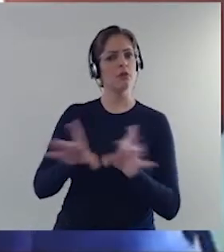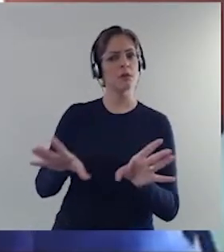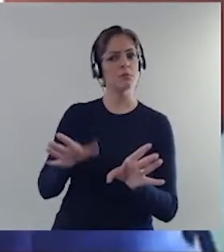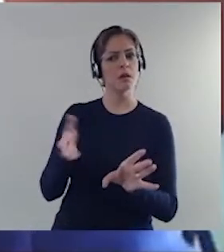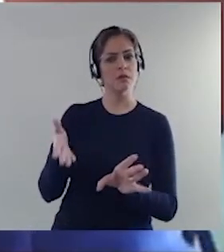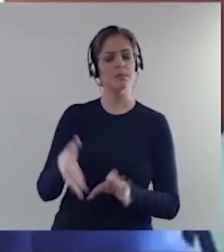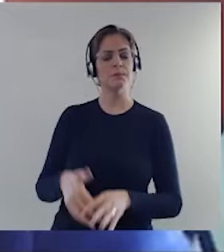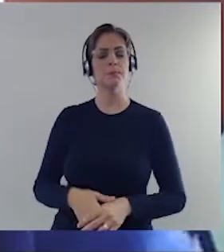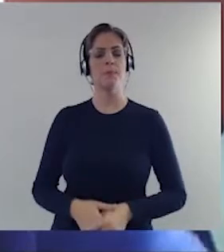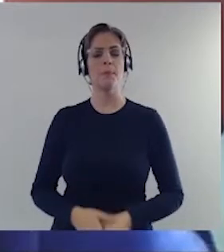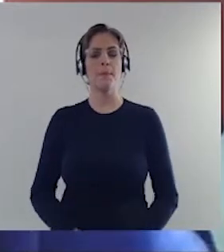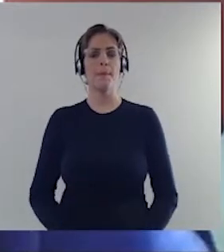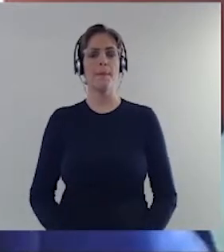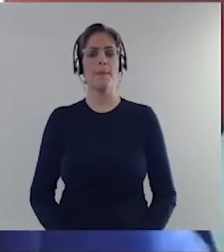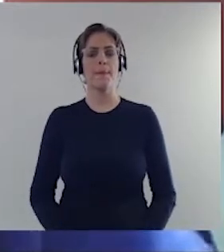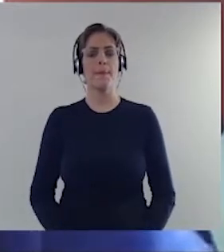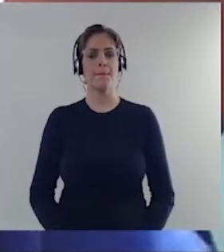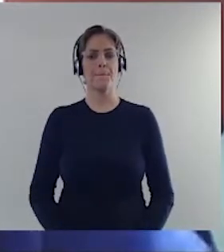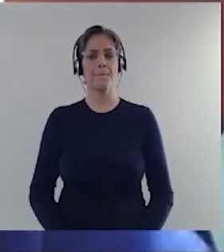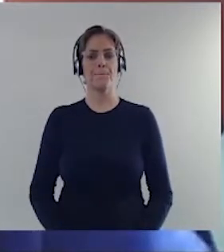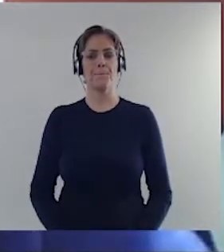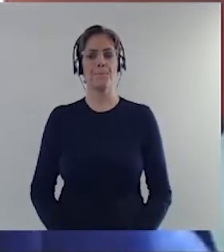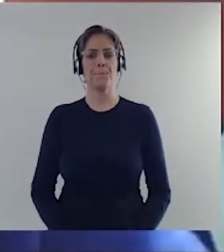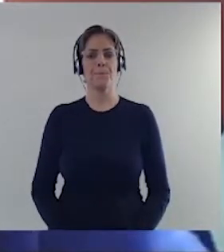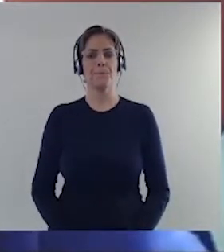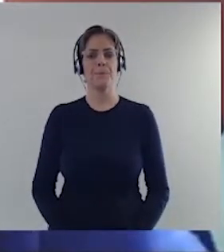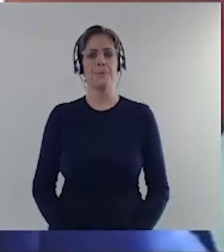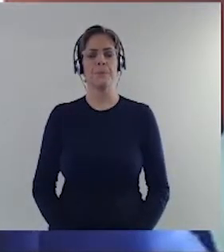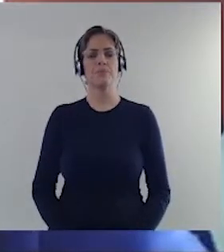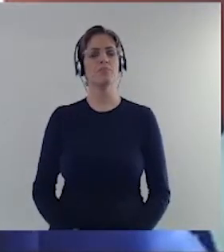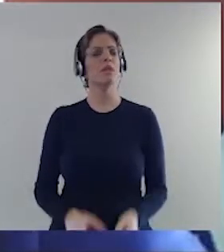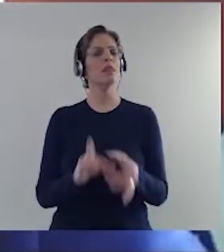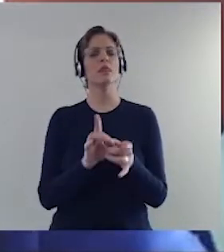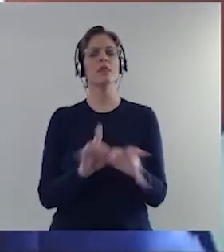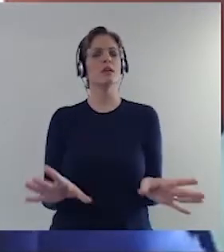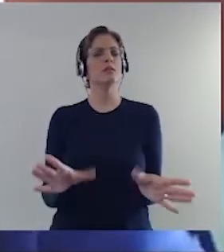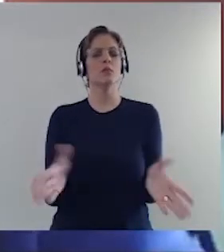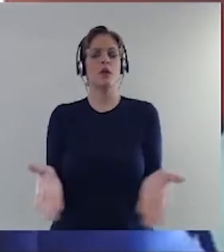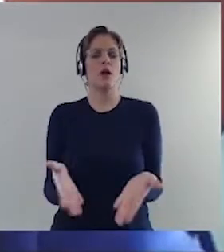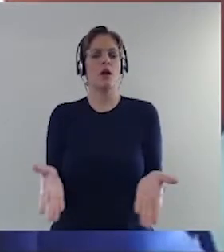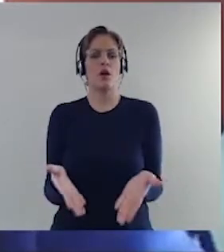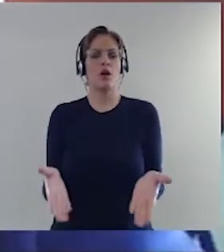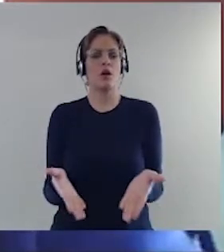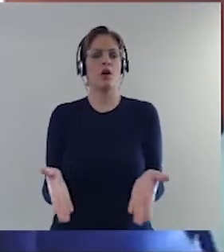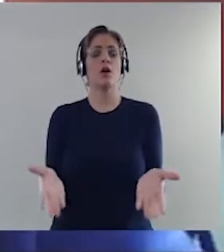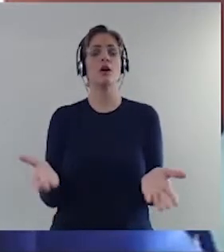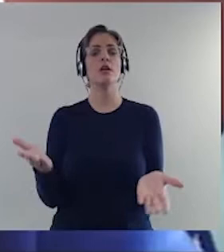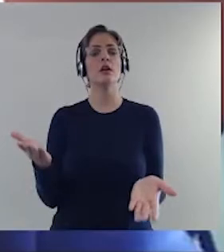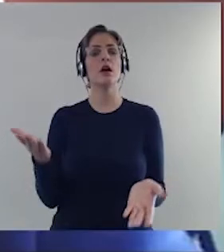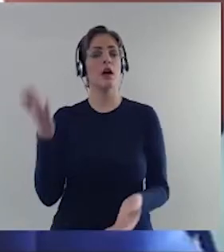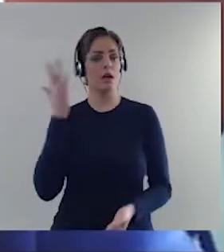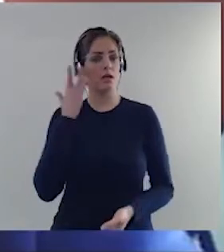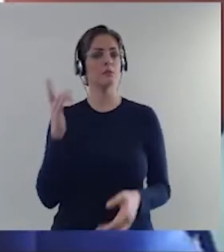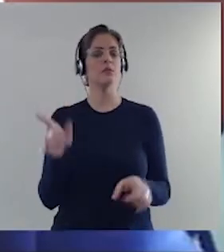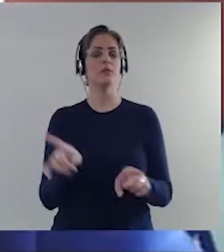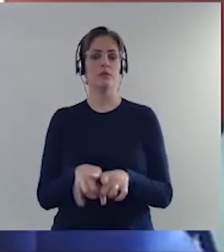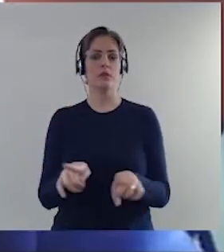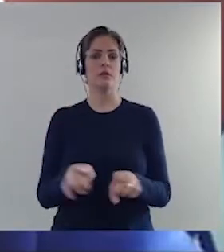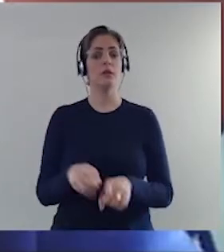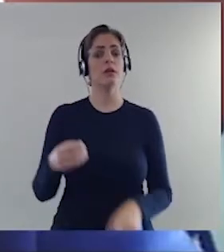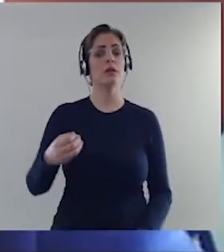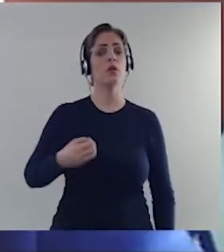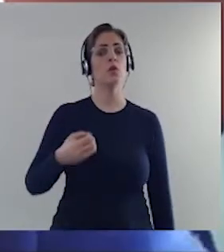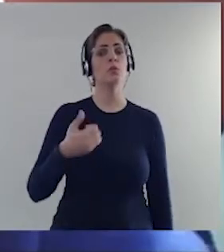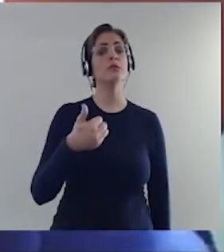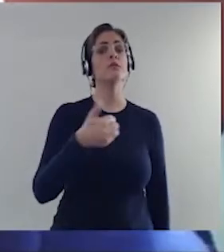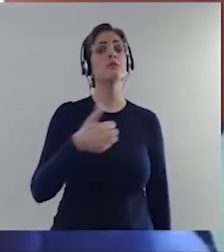favor, a imagem, que ficará disponível neste painel de hoje e amanhã, no painel